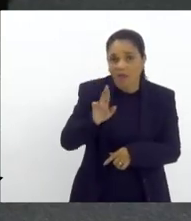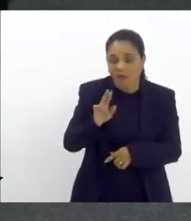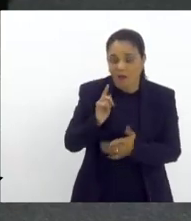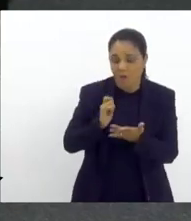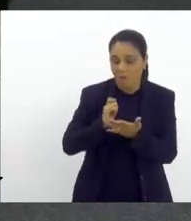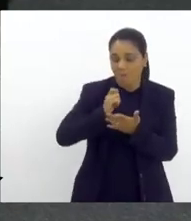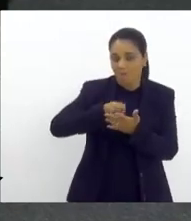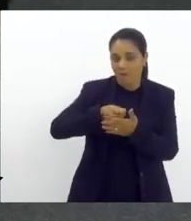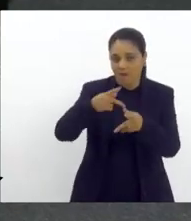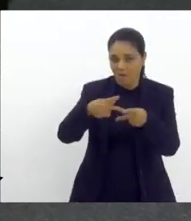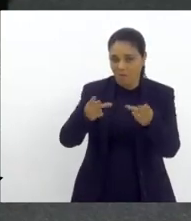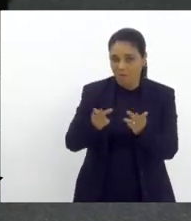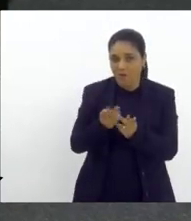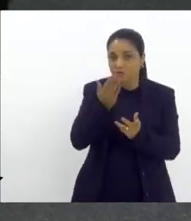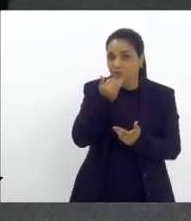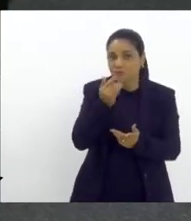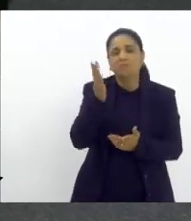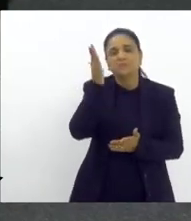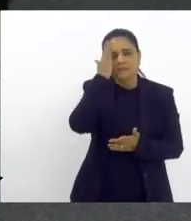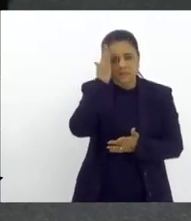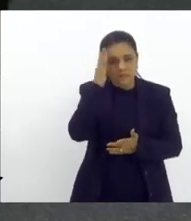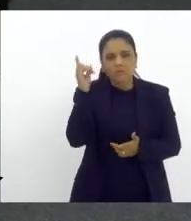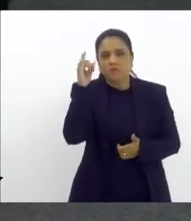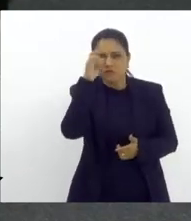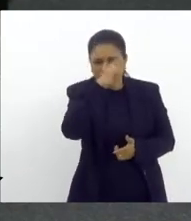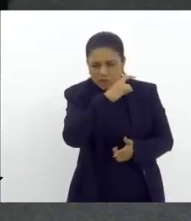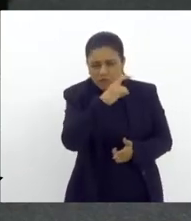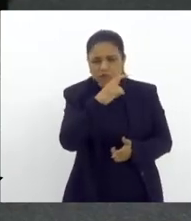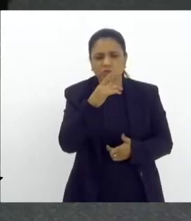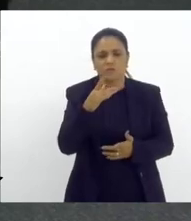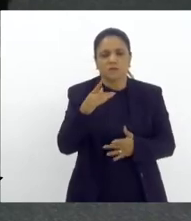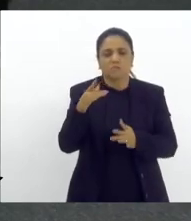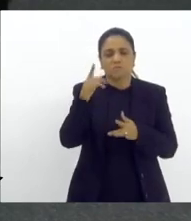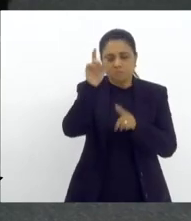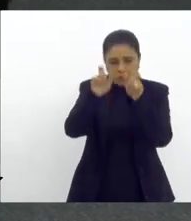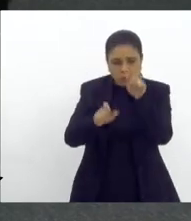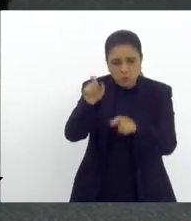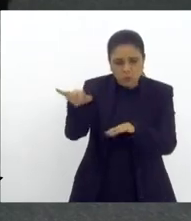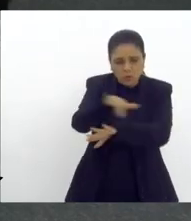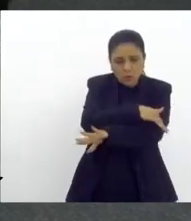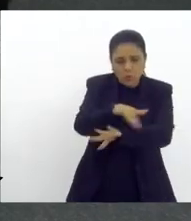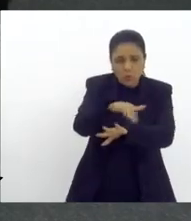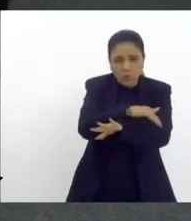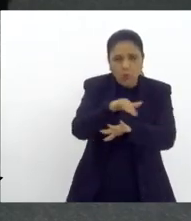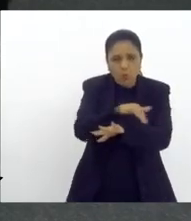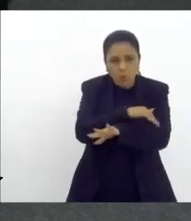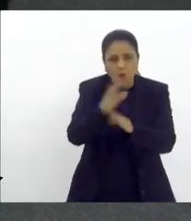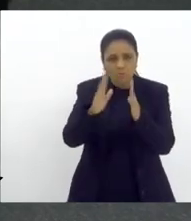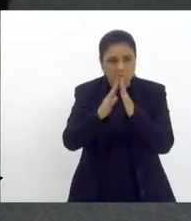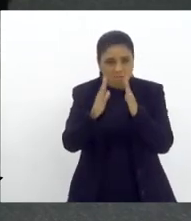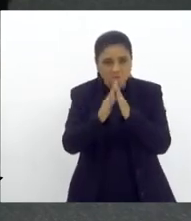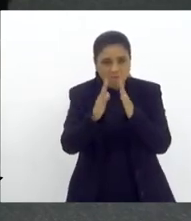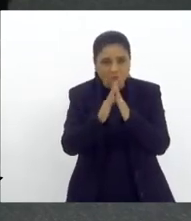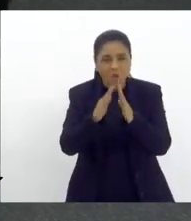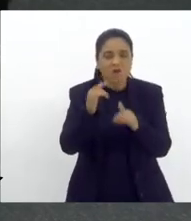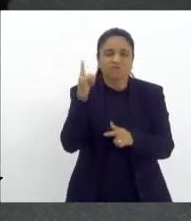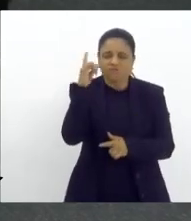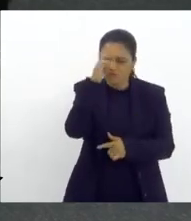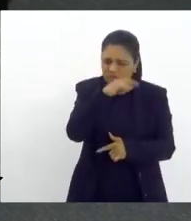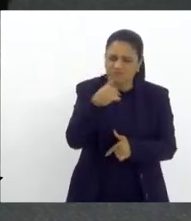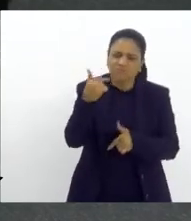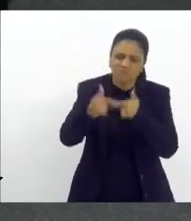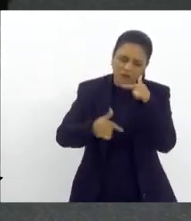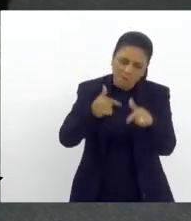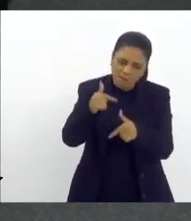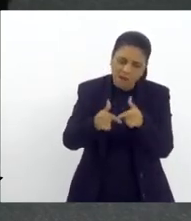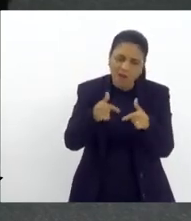nós sabemos o quanto é difícil para aquele catador para aquela pessoa que tem dificuldade para aquele trabalhador que usa ali os